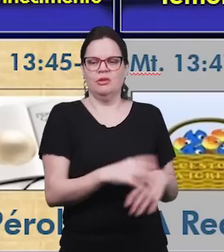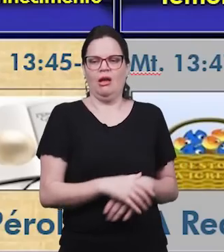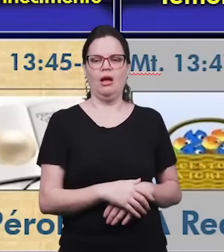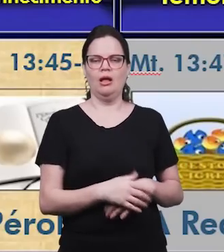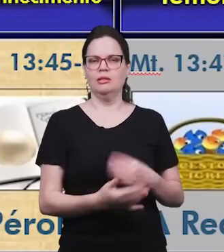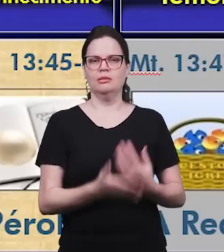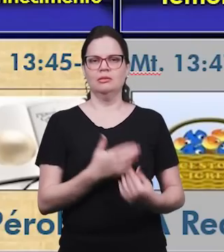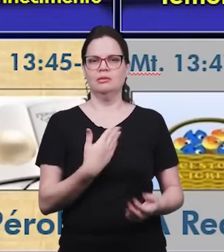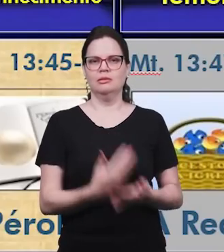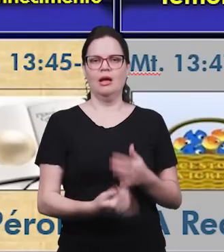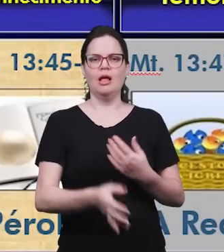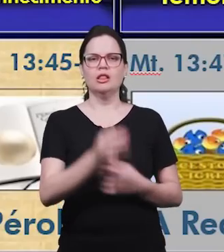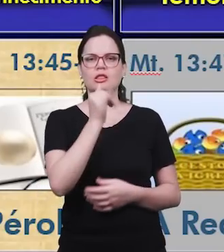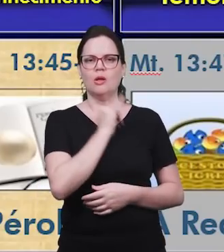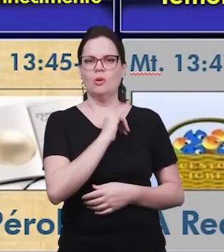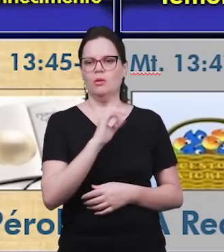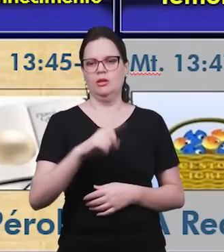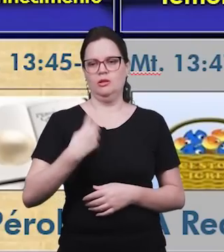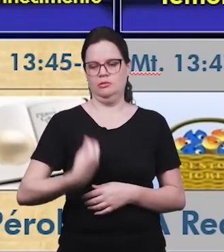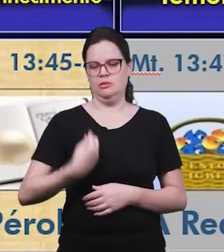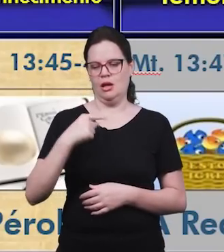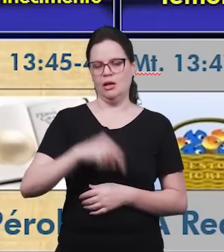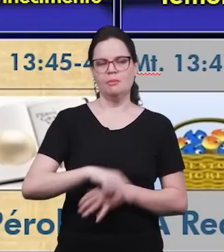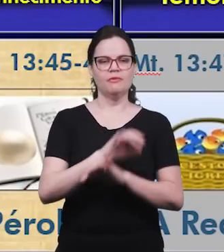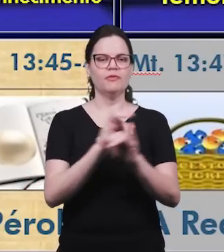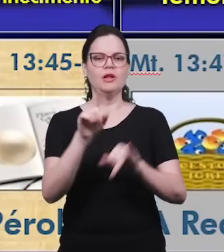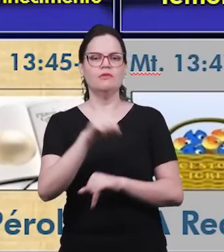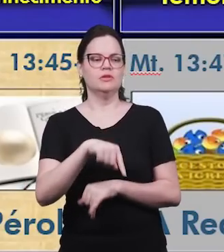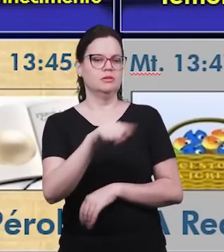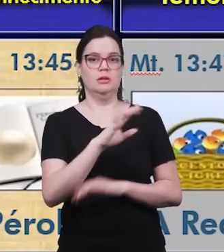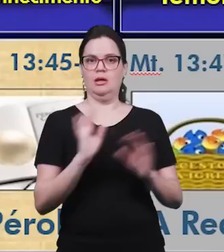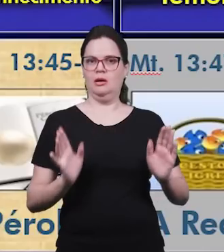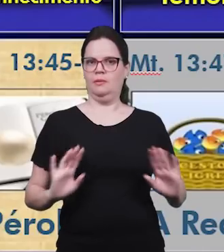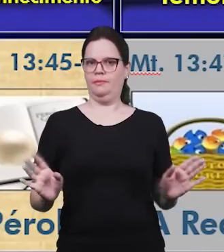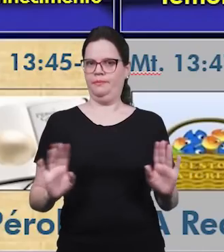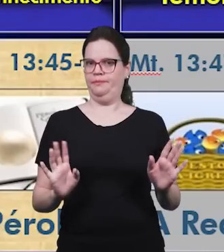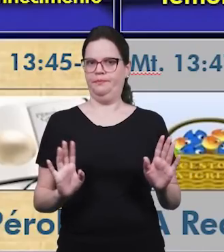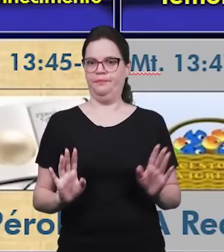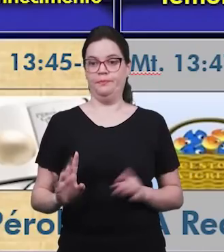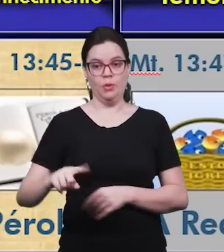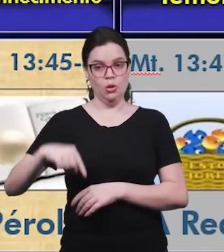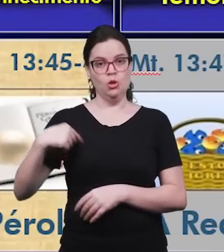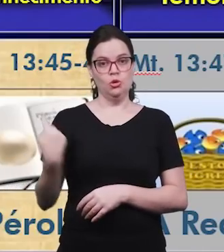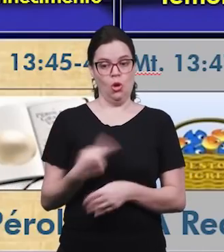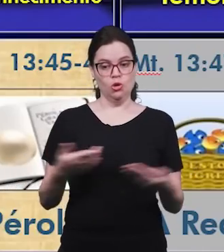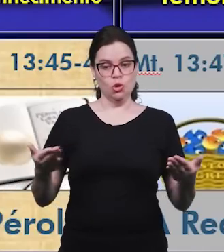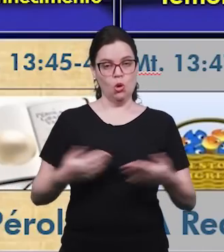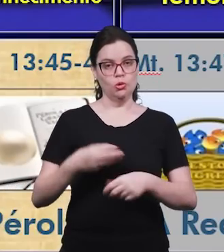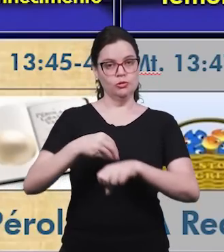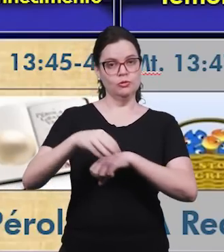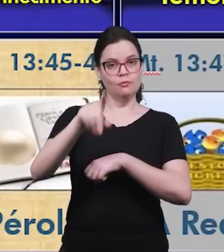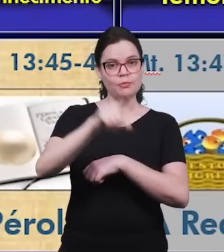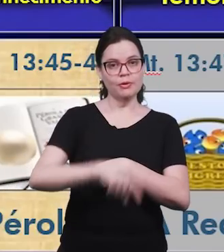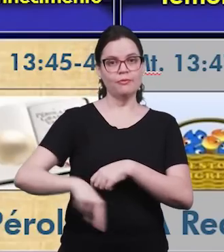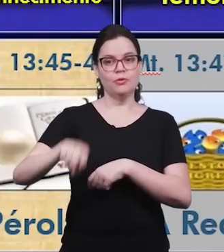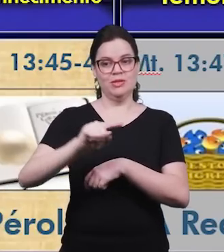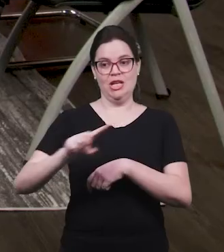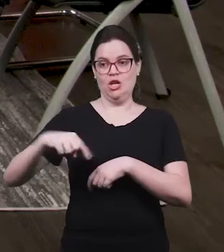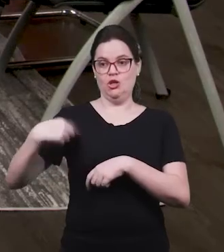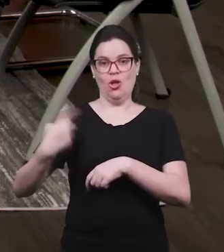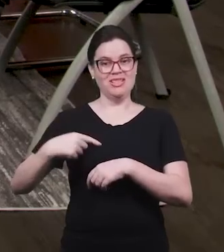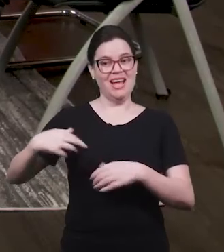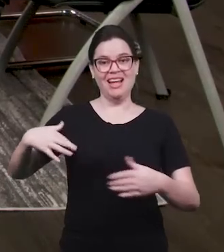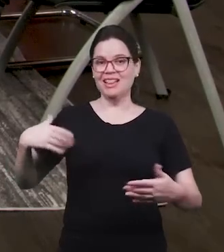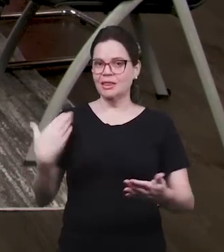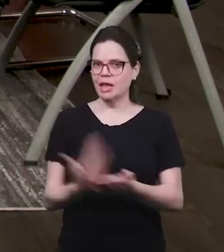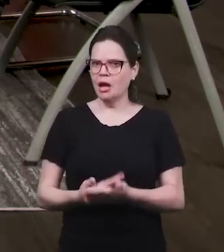nada. E nós hoje estamos aqui para dizer o contrário, que nós somos parte dessa igreja. E